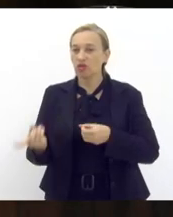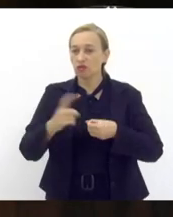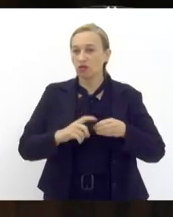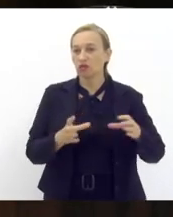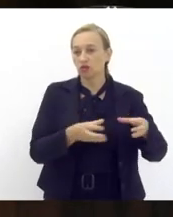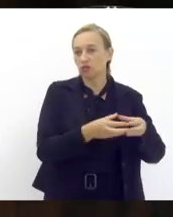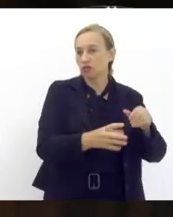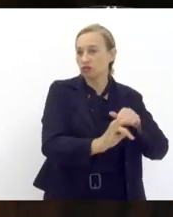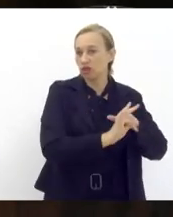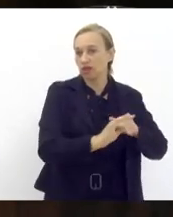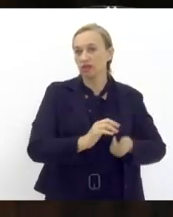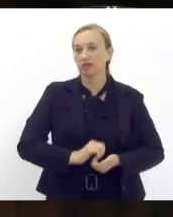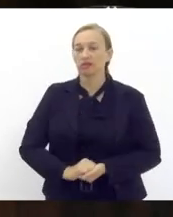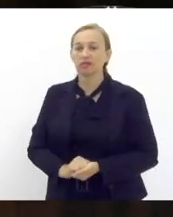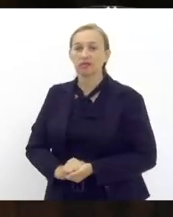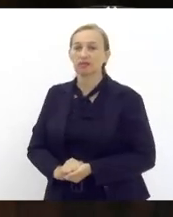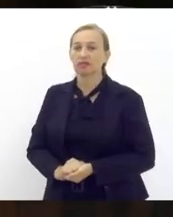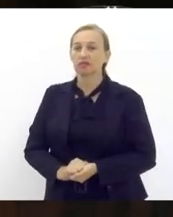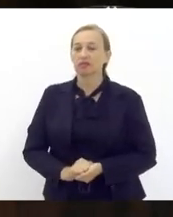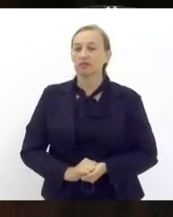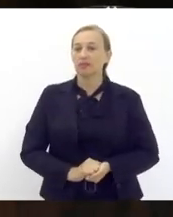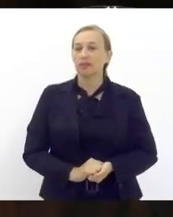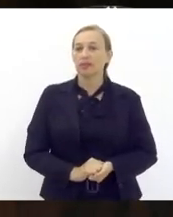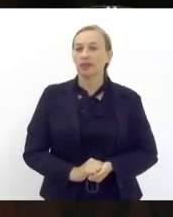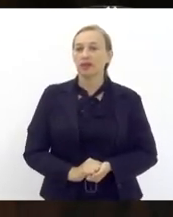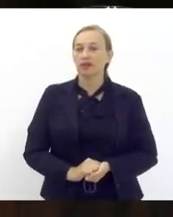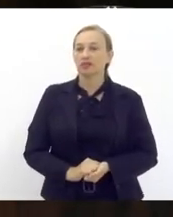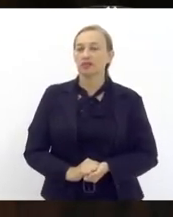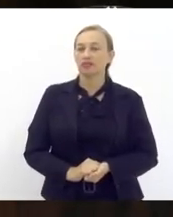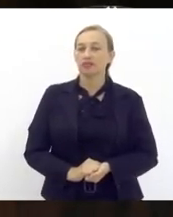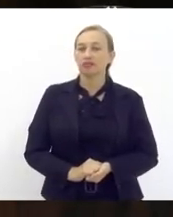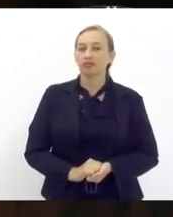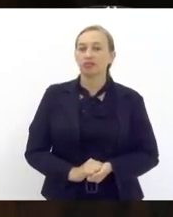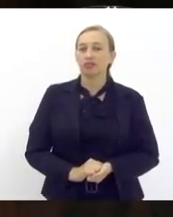às comissões técnicas. Vamos lá.